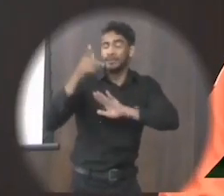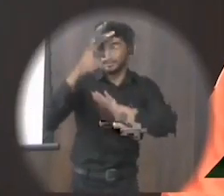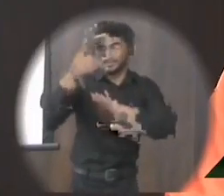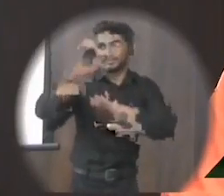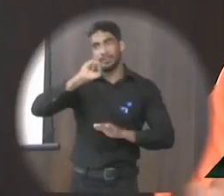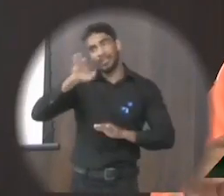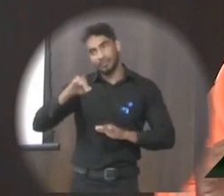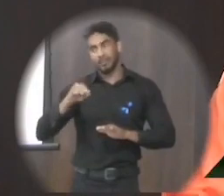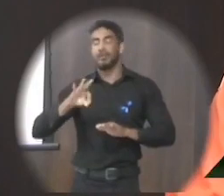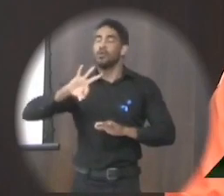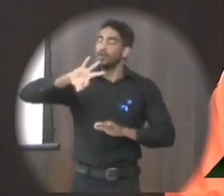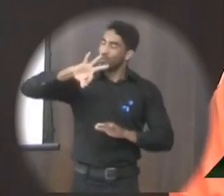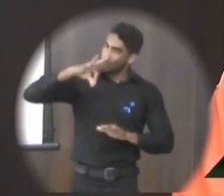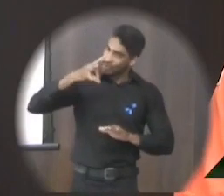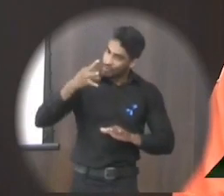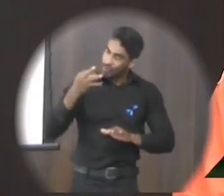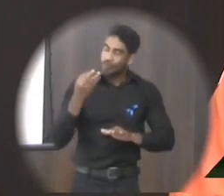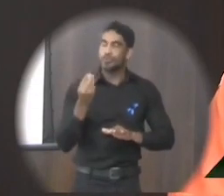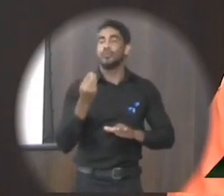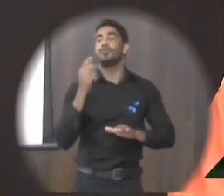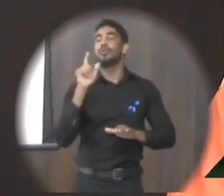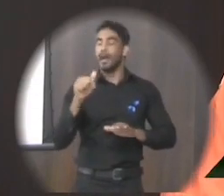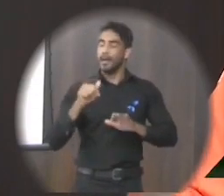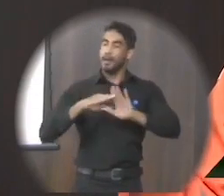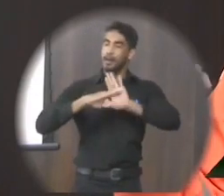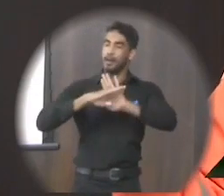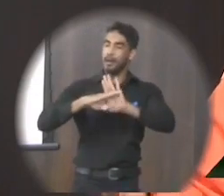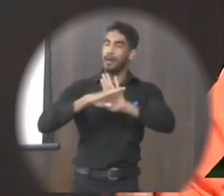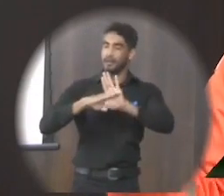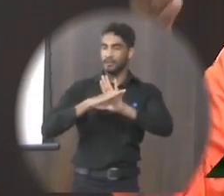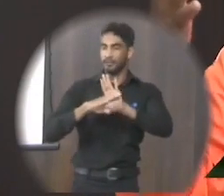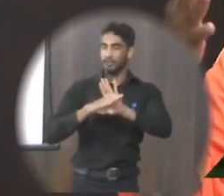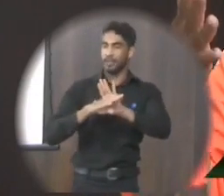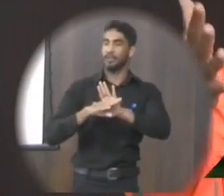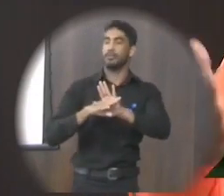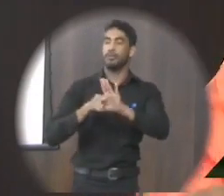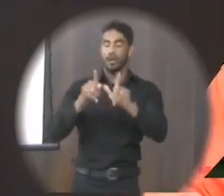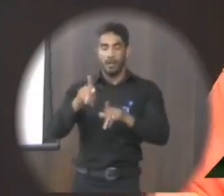é revertido em atendimento, em